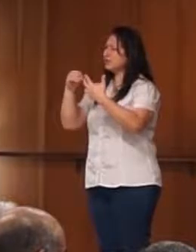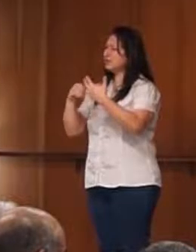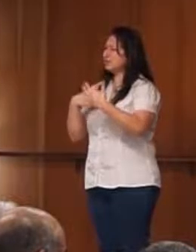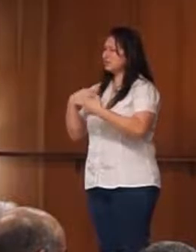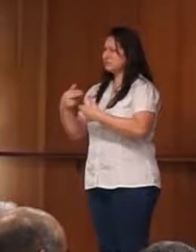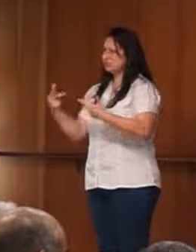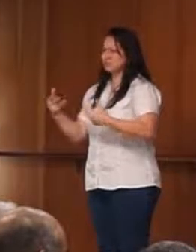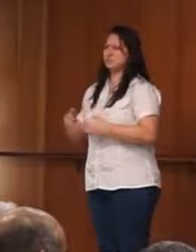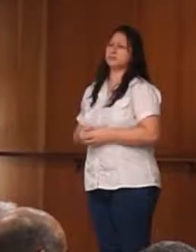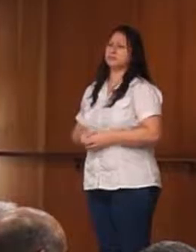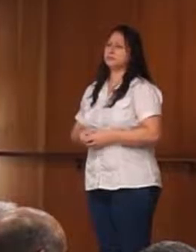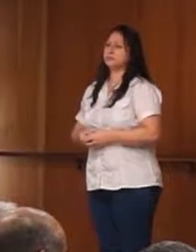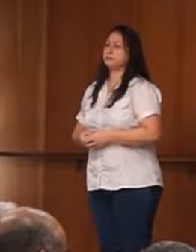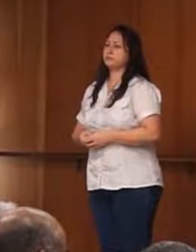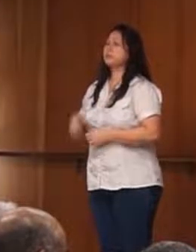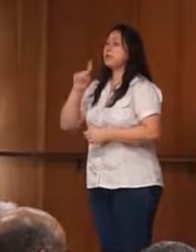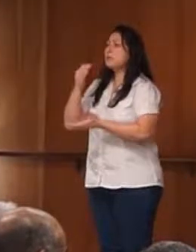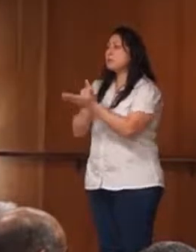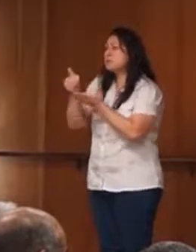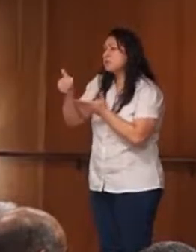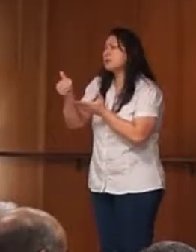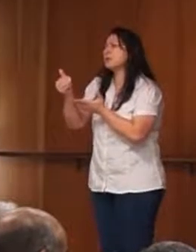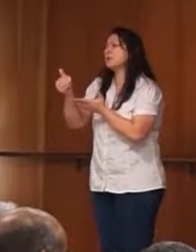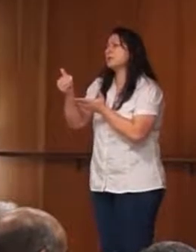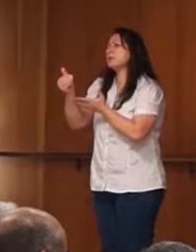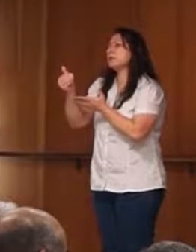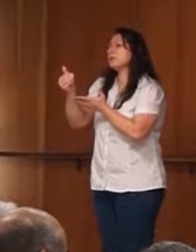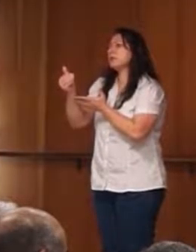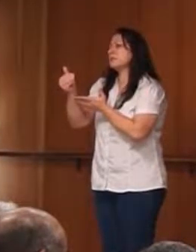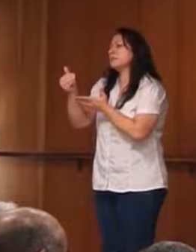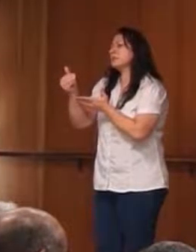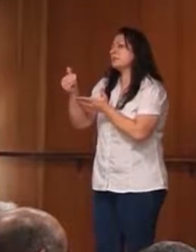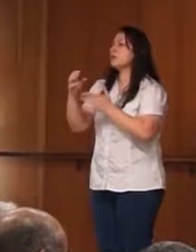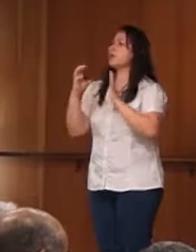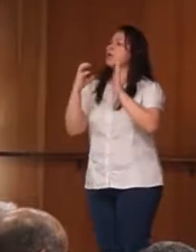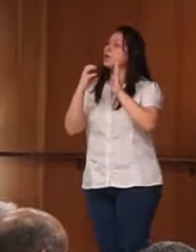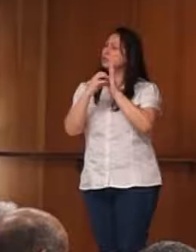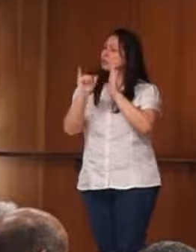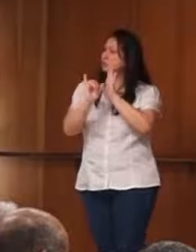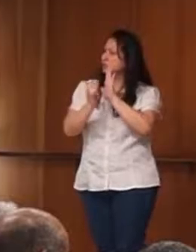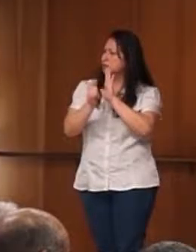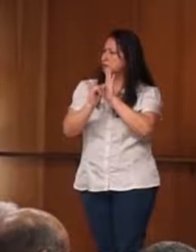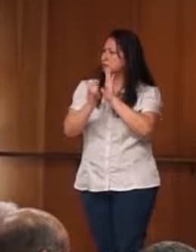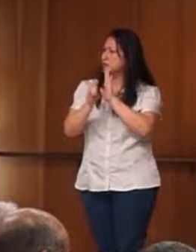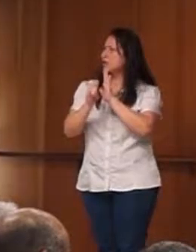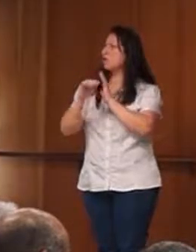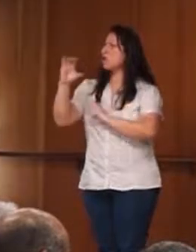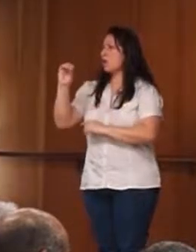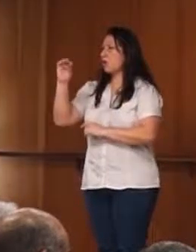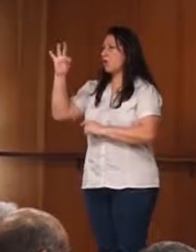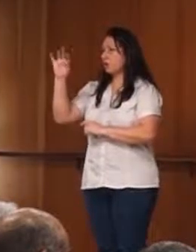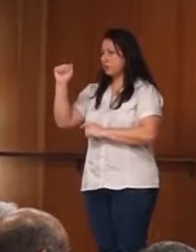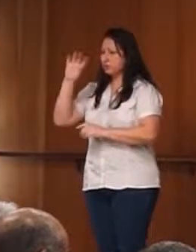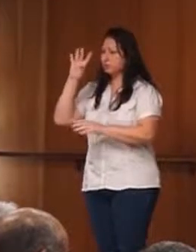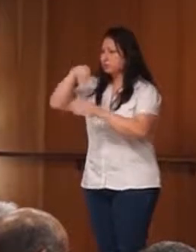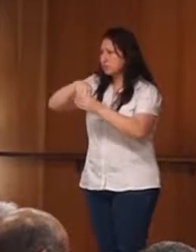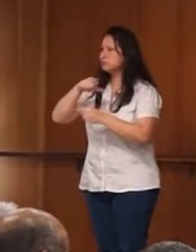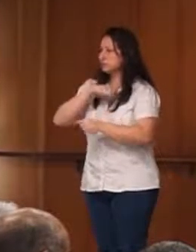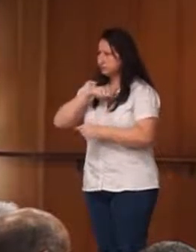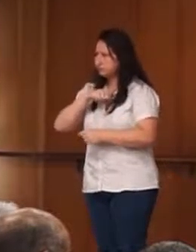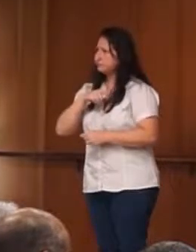em História foi o primeiro a lançar um edital na semana passada com a inclusão de cotas raciais, né? Antes até,